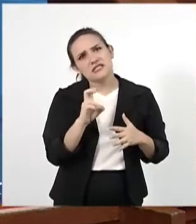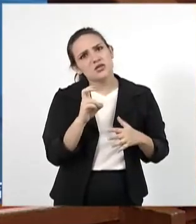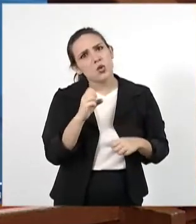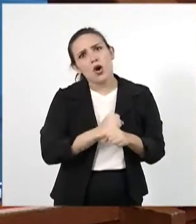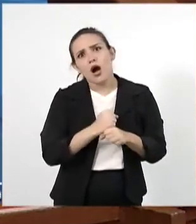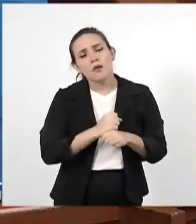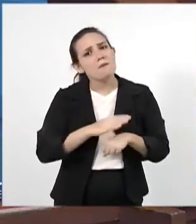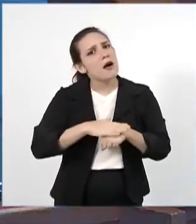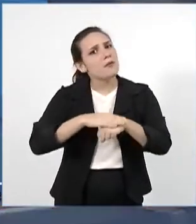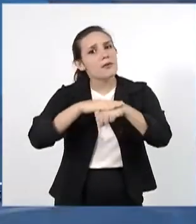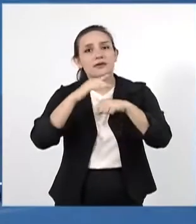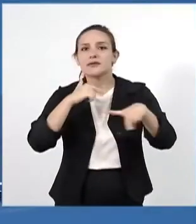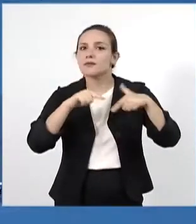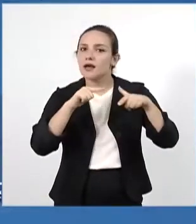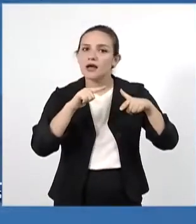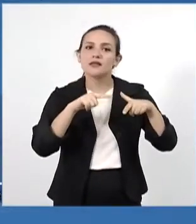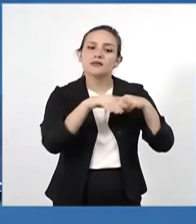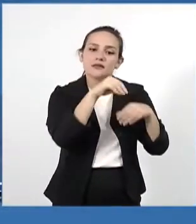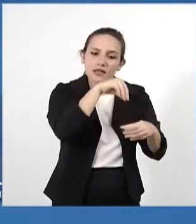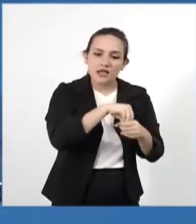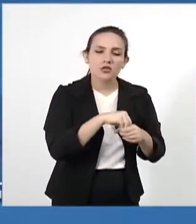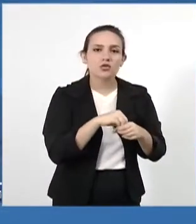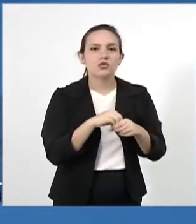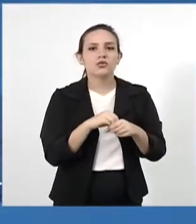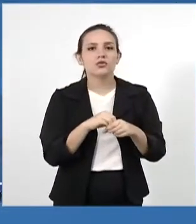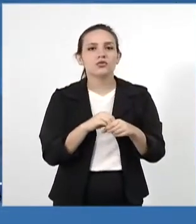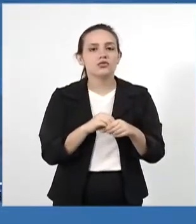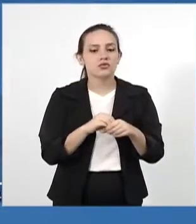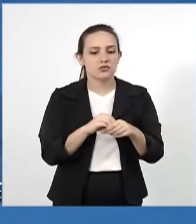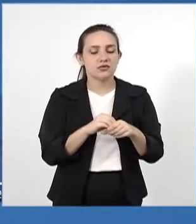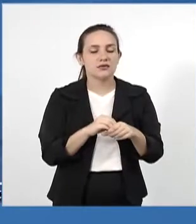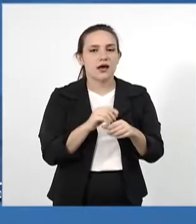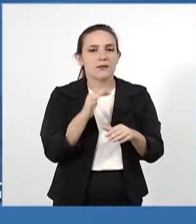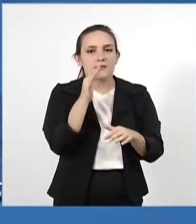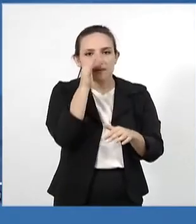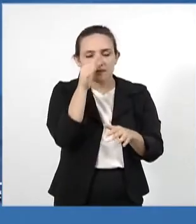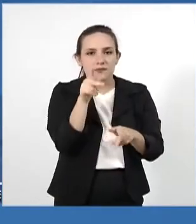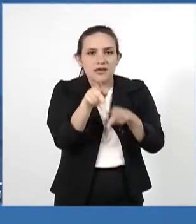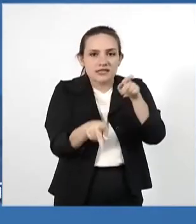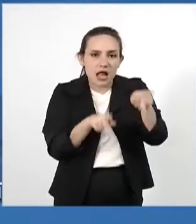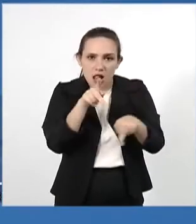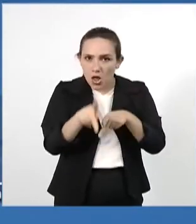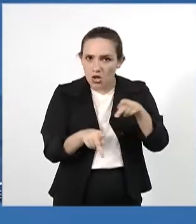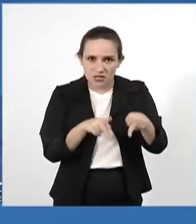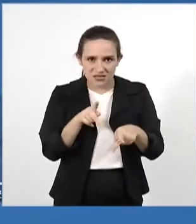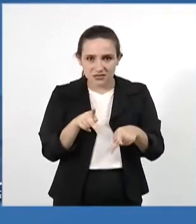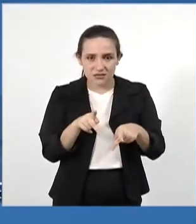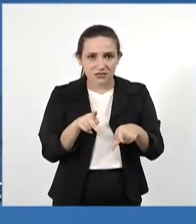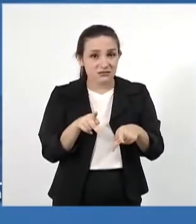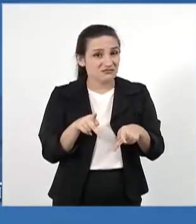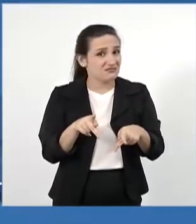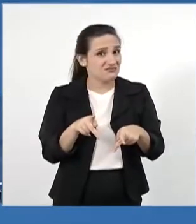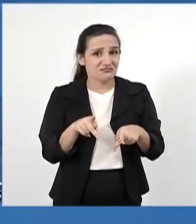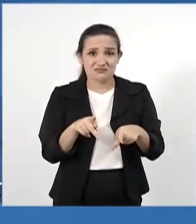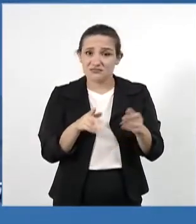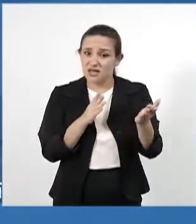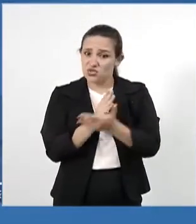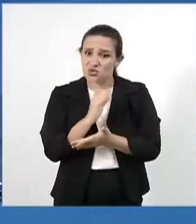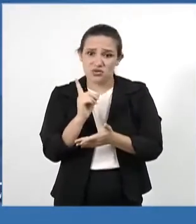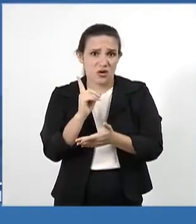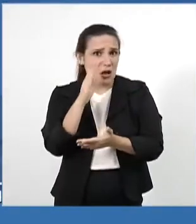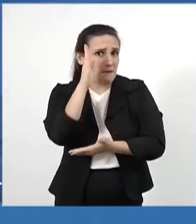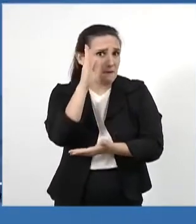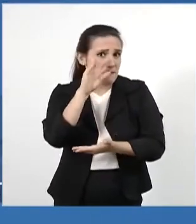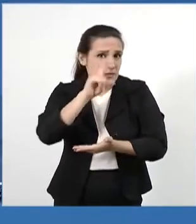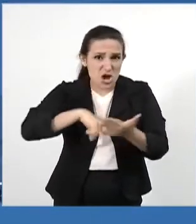25 anos trabalhando na Pestalozzi, por exemplo, e que não foi aprovada no processo seletivo,